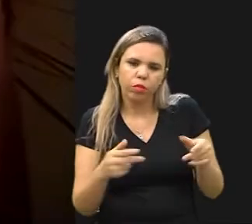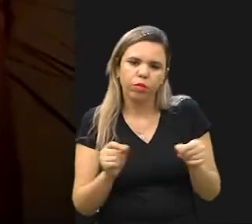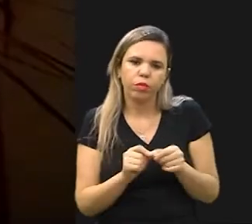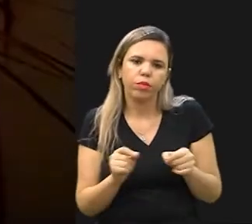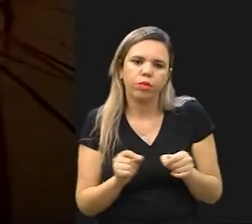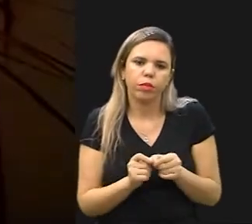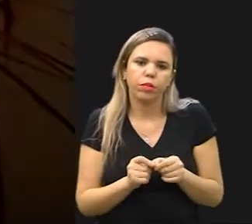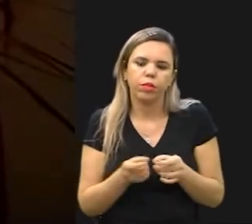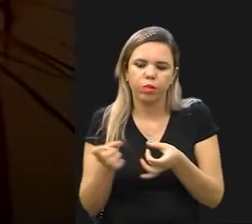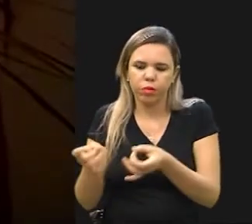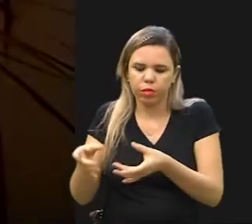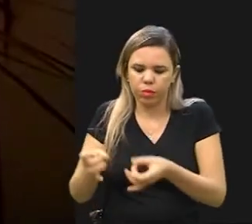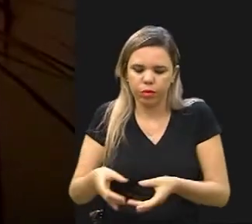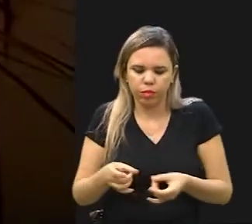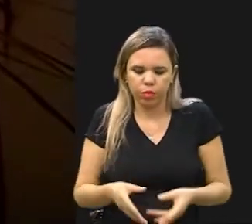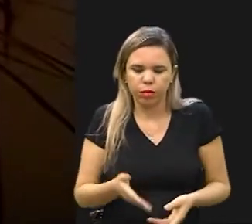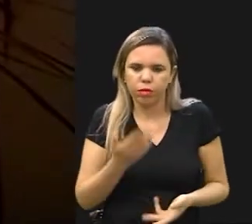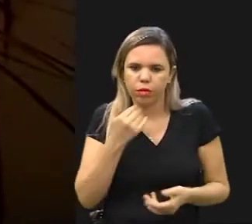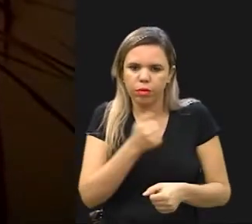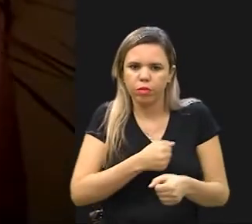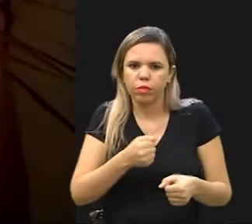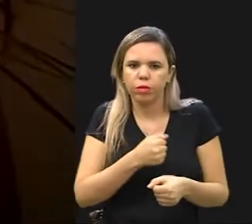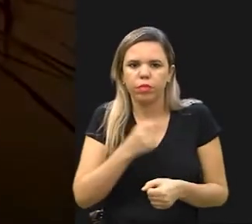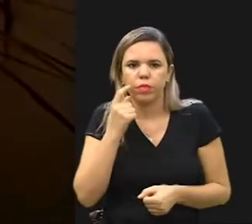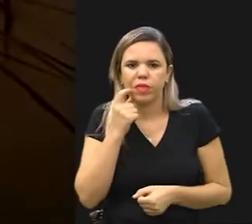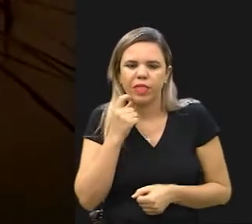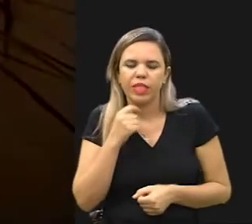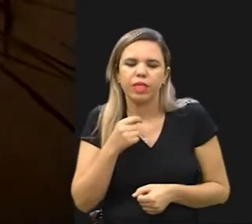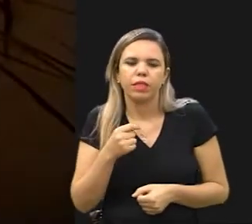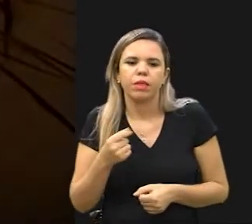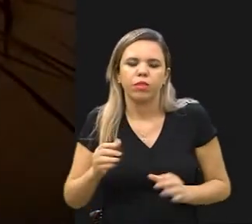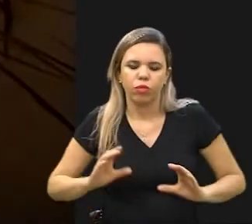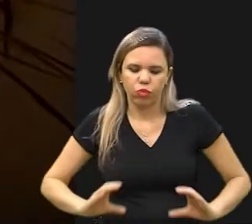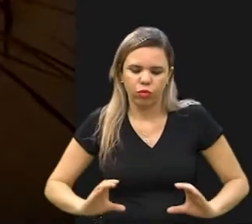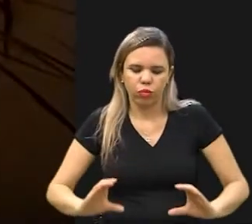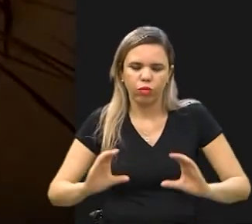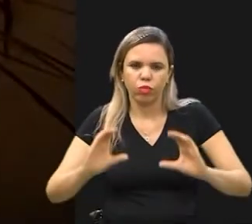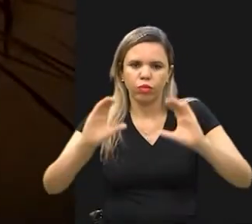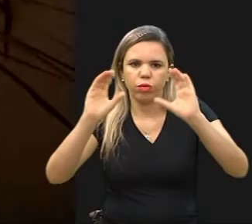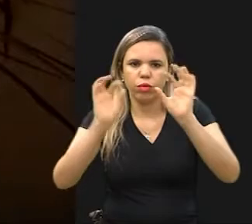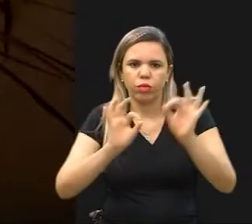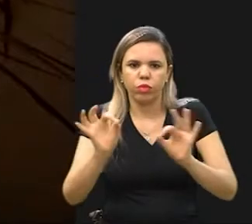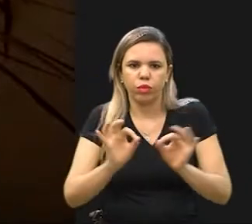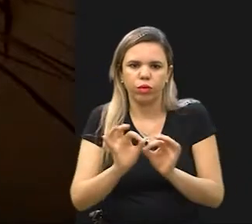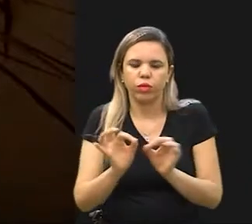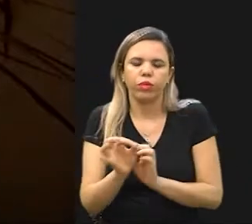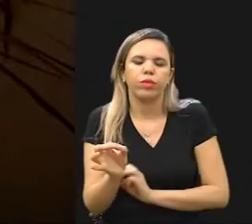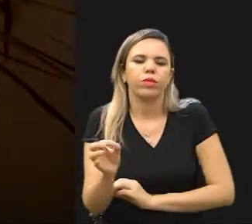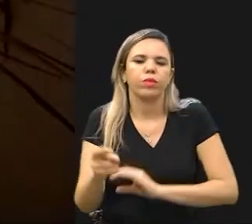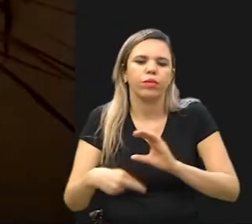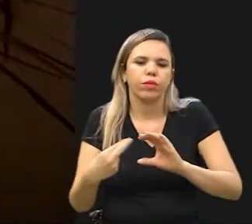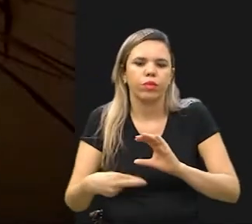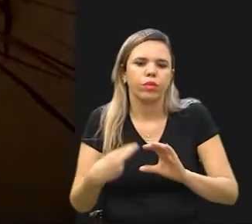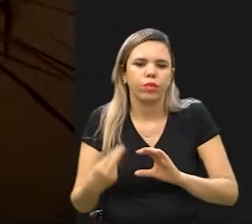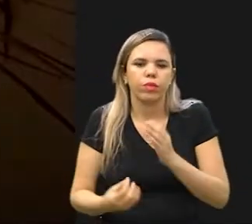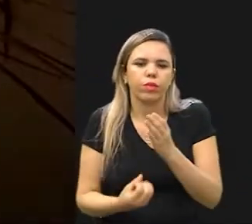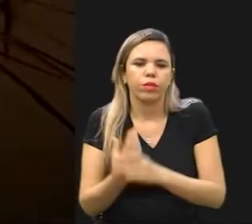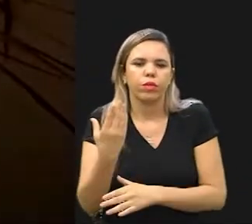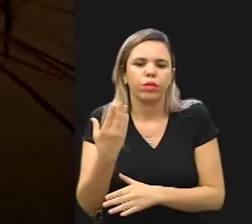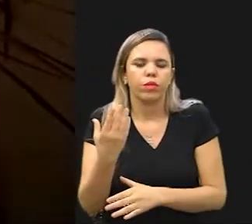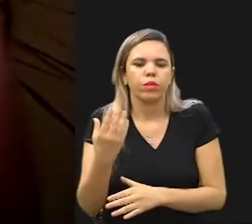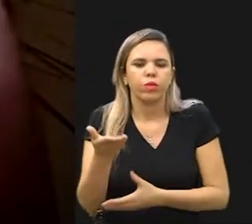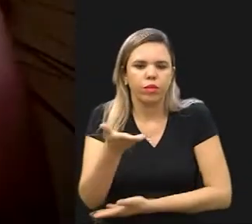com as sobras, né, das nossas cozinhas e caixa de baixo vai fazendo a decomposição. E aí